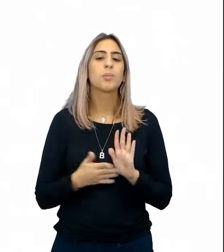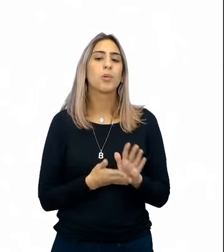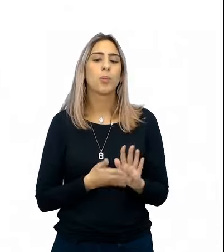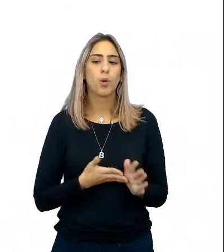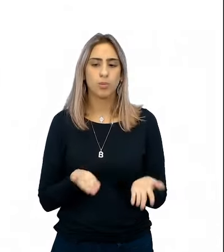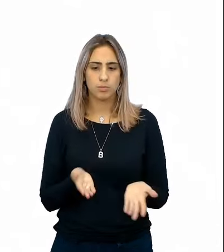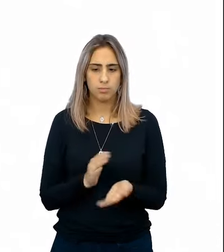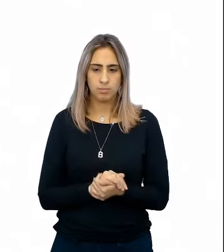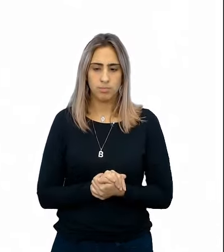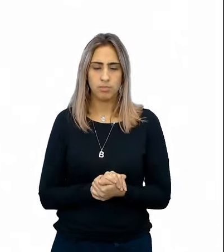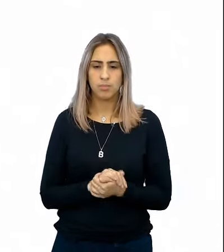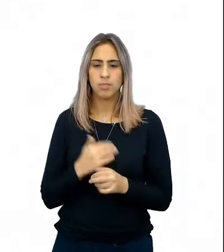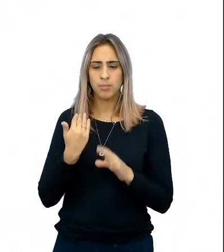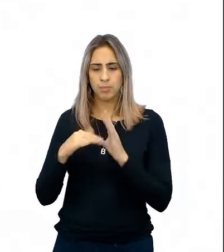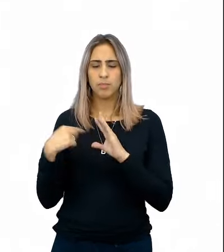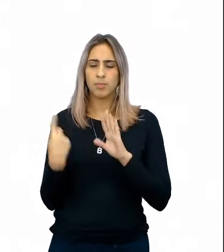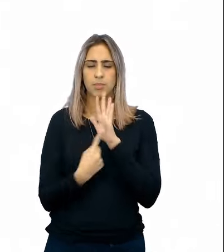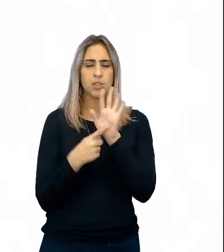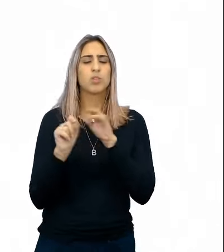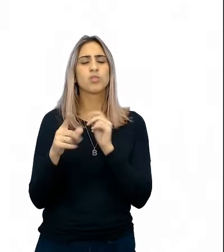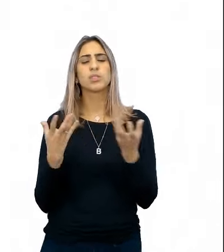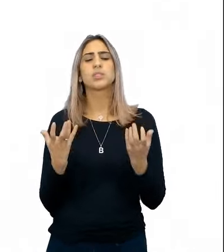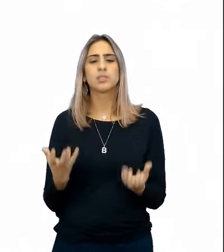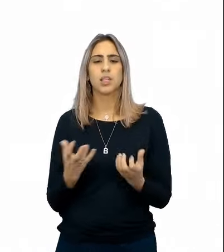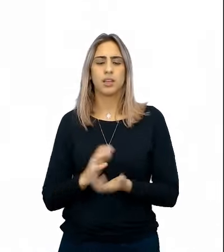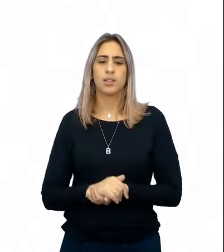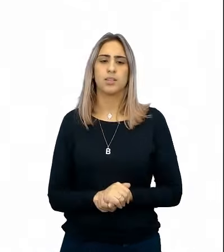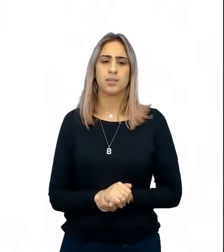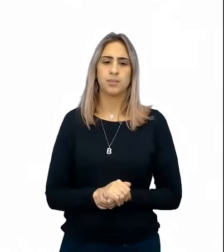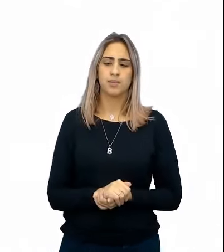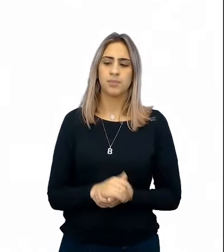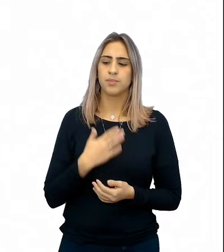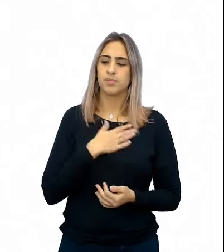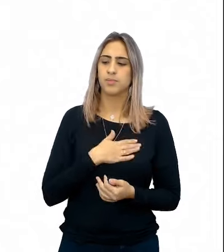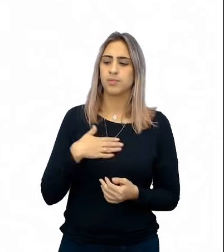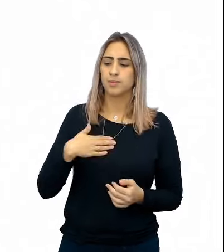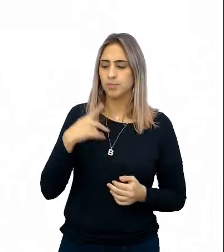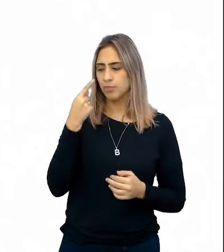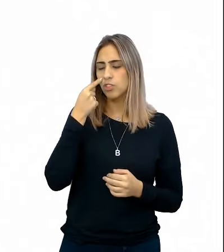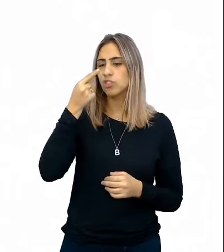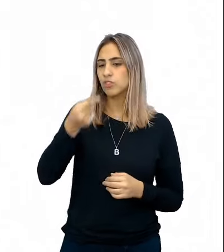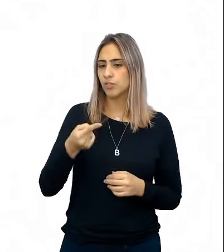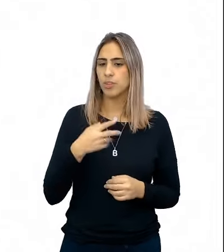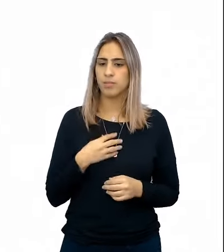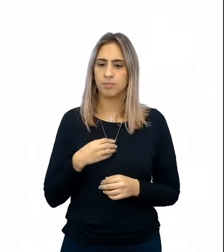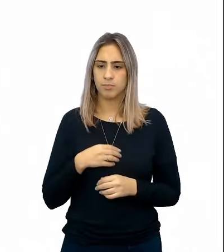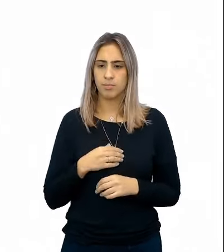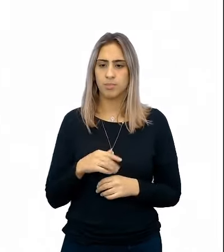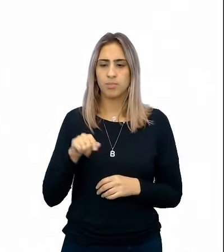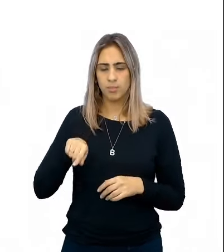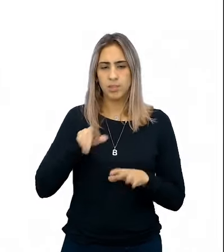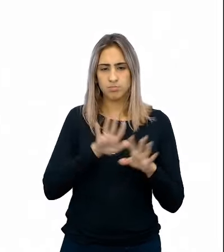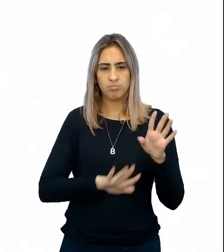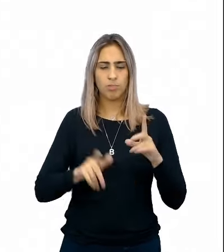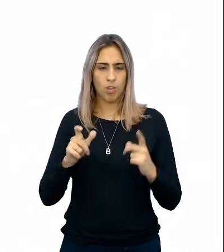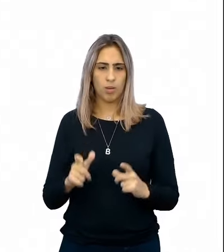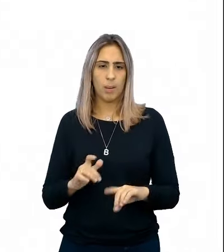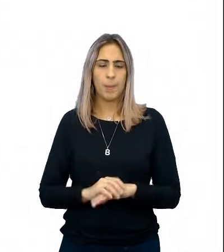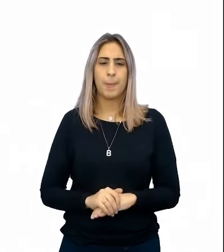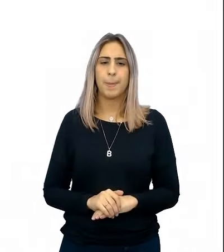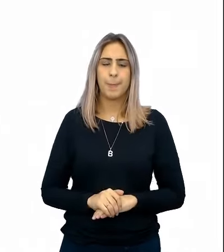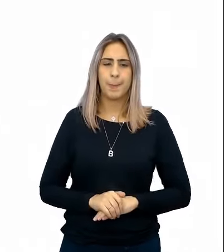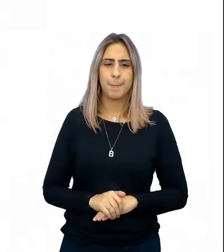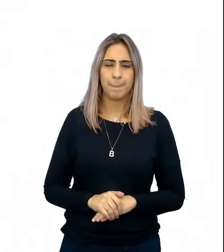proposta, né? Nos apresente o que vocês precisam e gostariam de ver aqui nesse espaço.